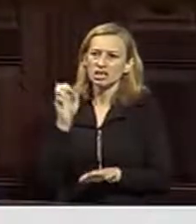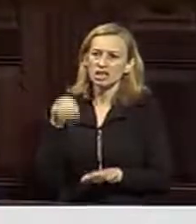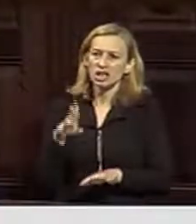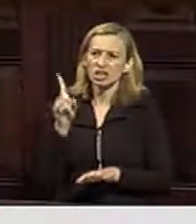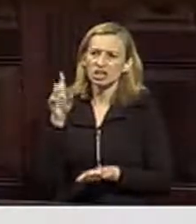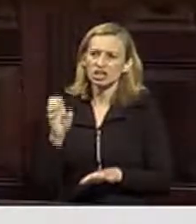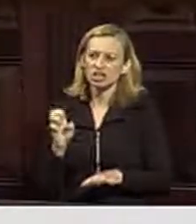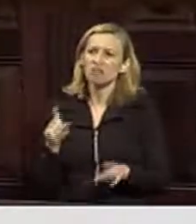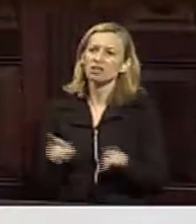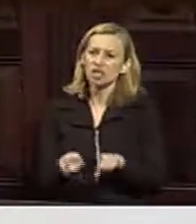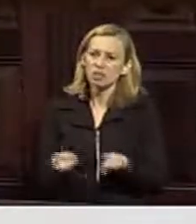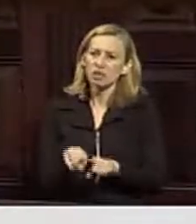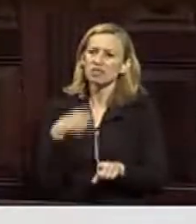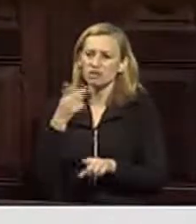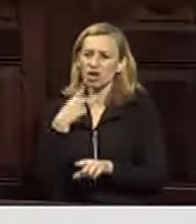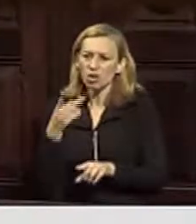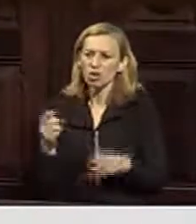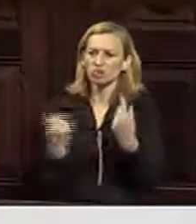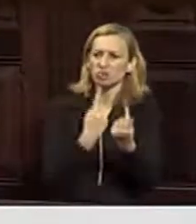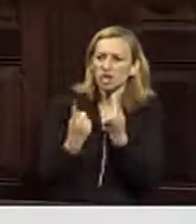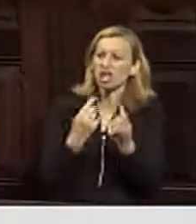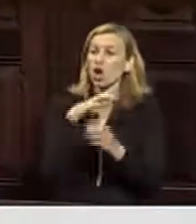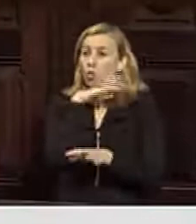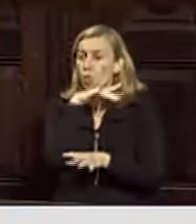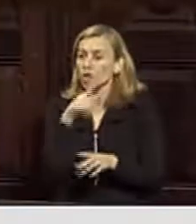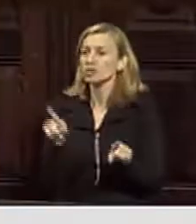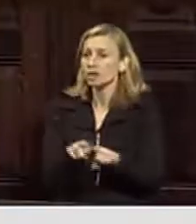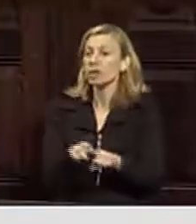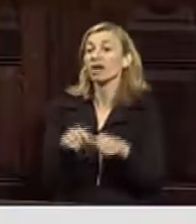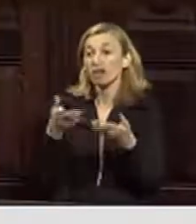está quase intransitável. E o turismo de Visconde Mauá?